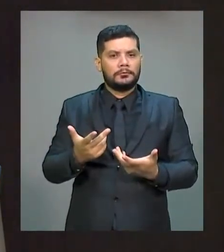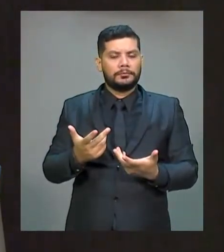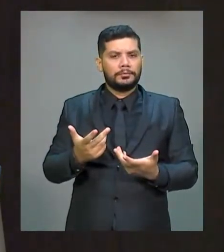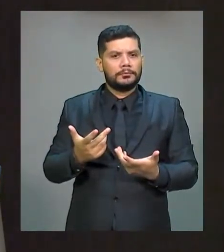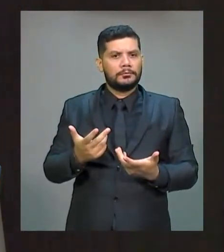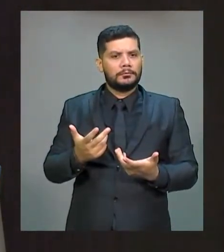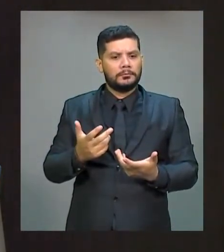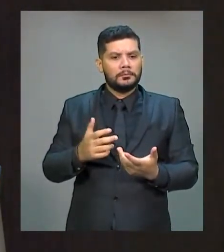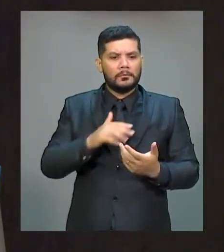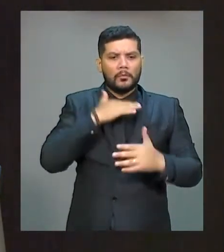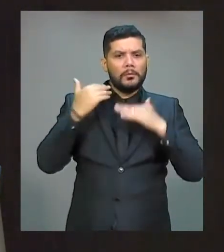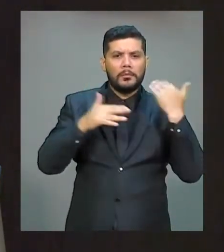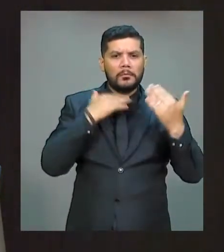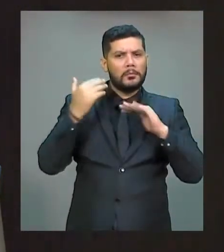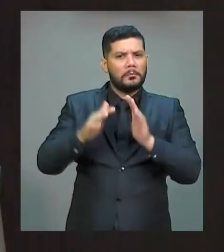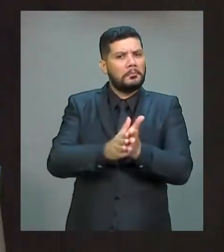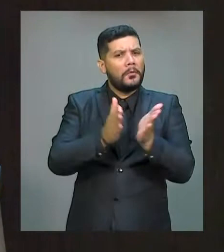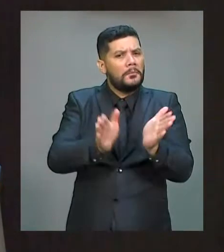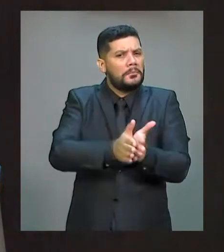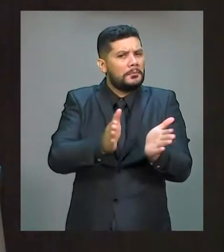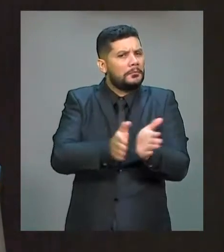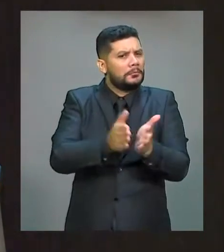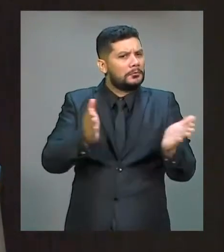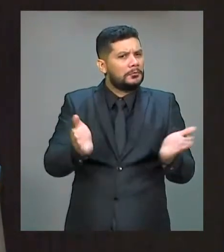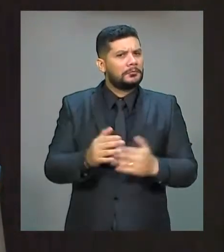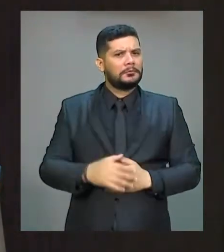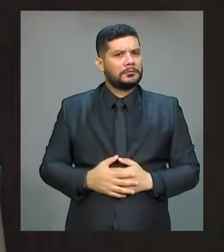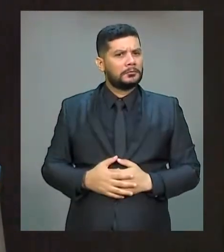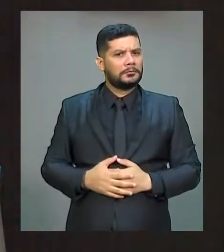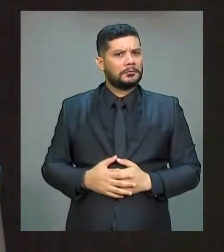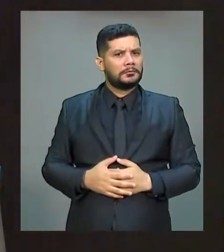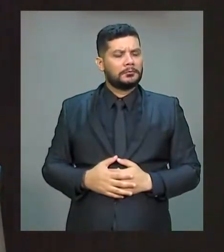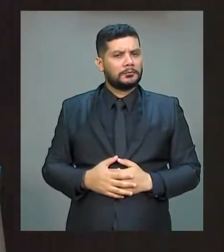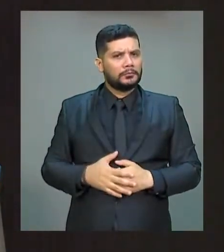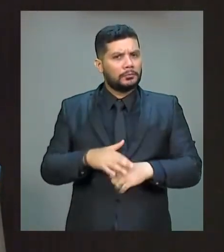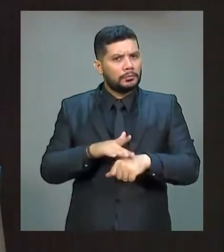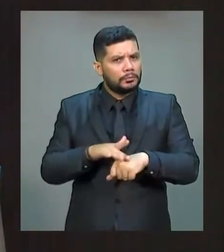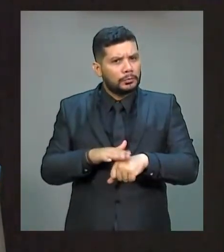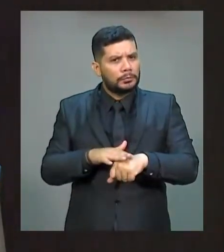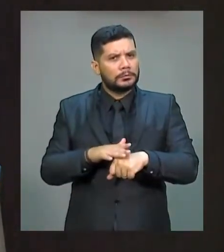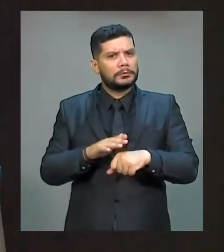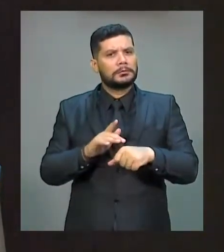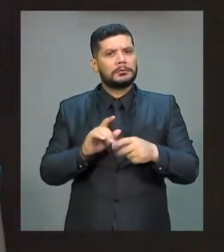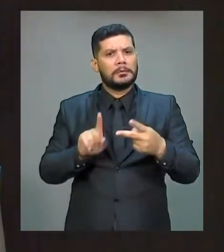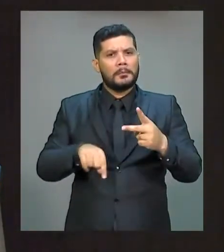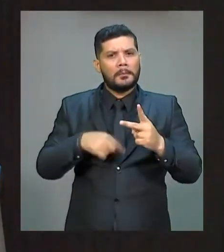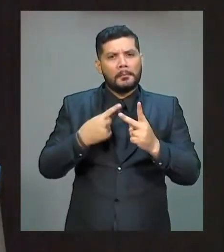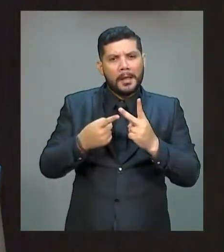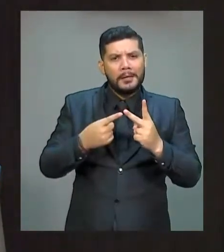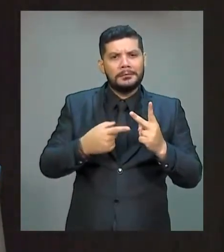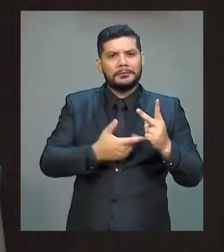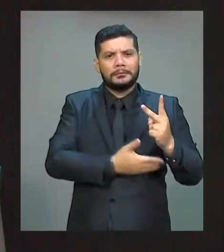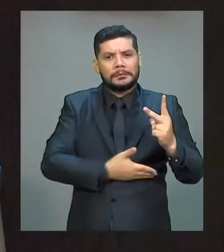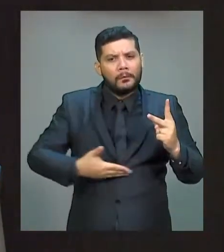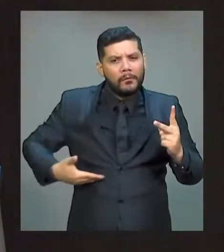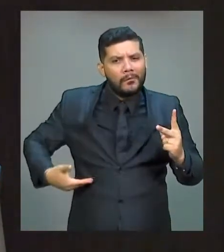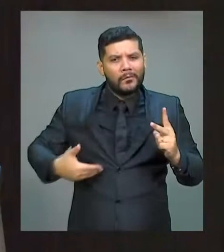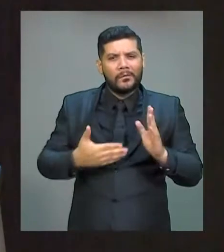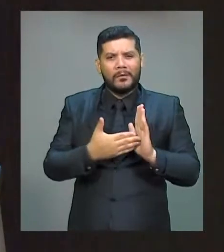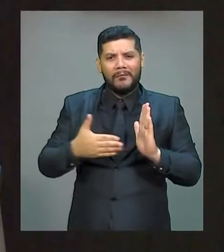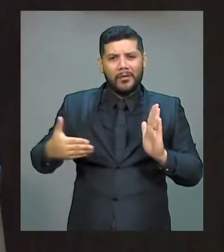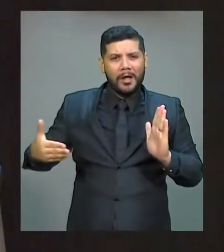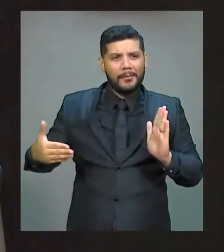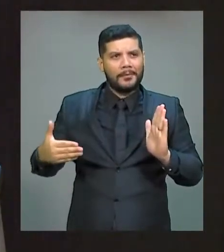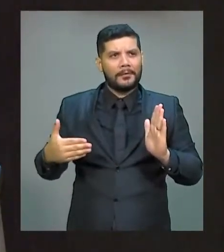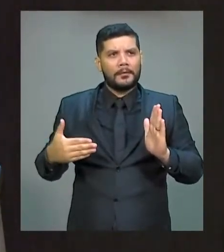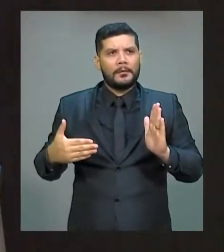em razão da doença e em razão da fome. agravada por um governo